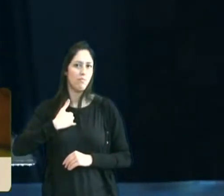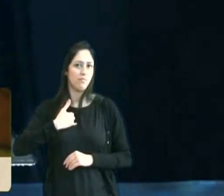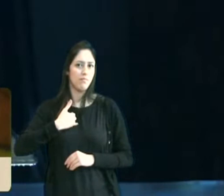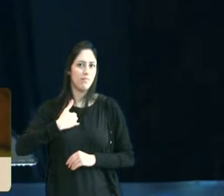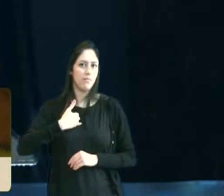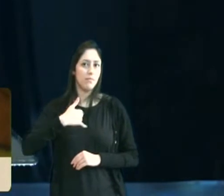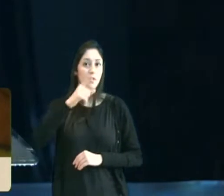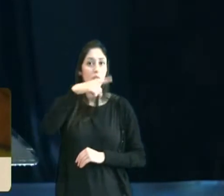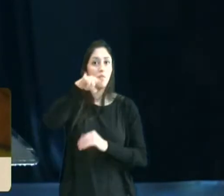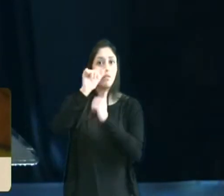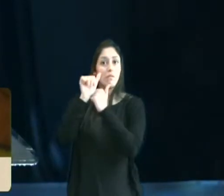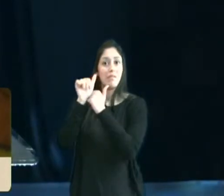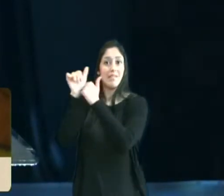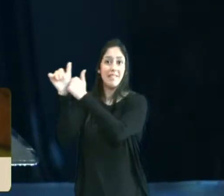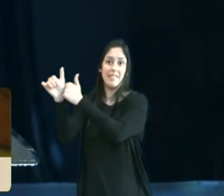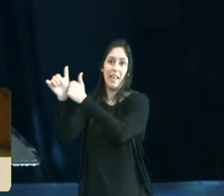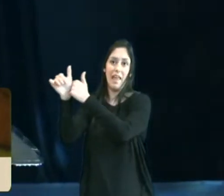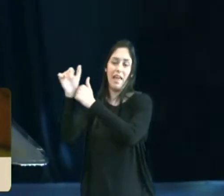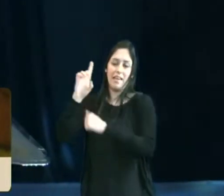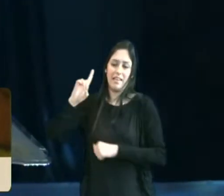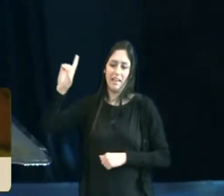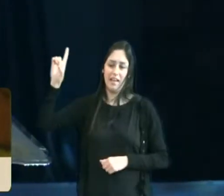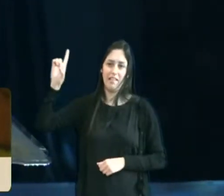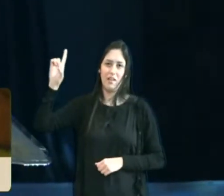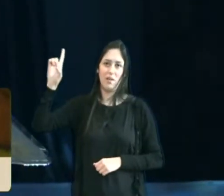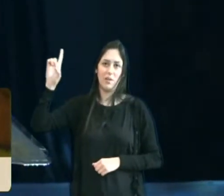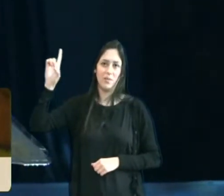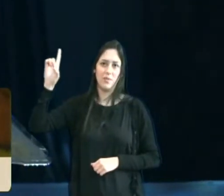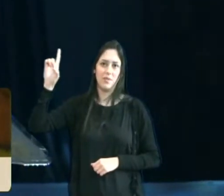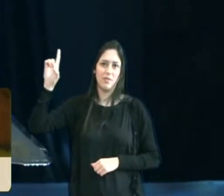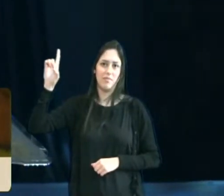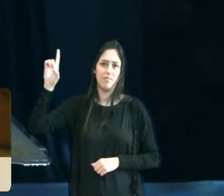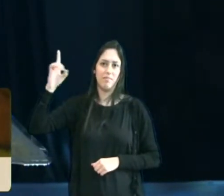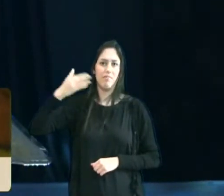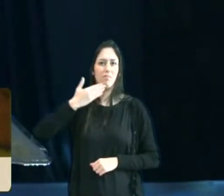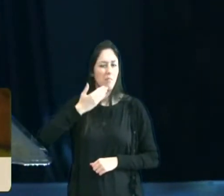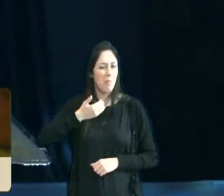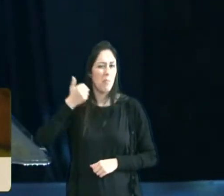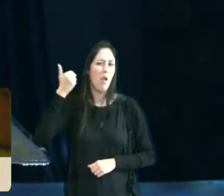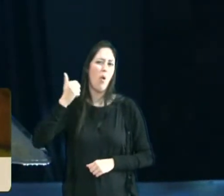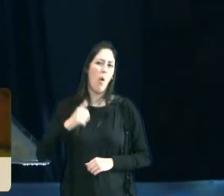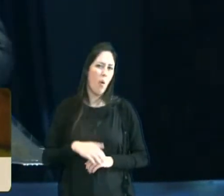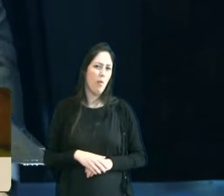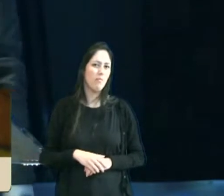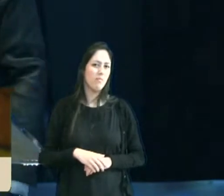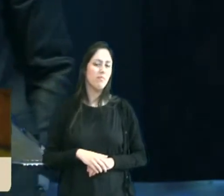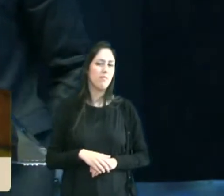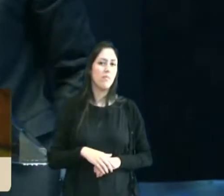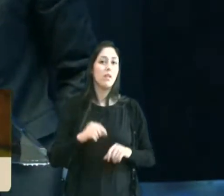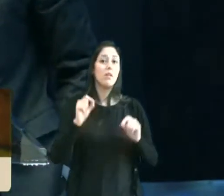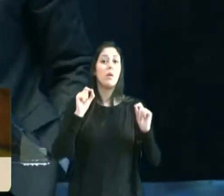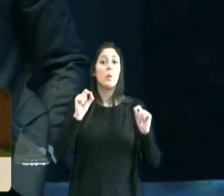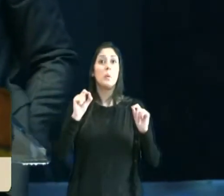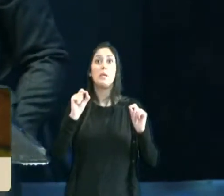Segue. Chega na casa de Jairo. Mas sabe o que é